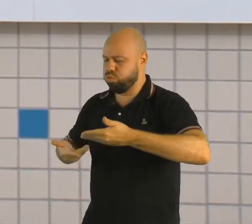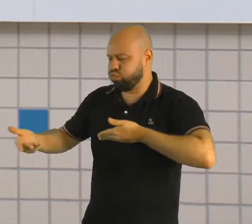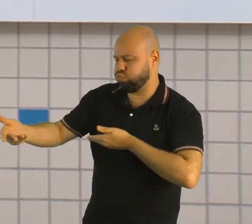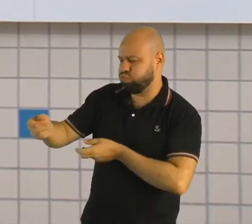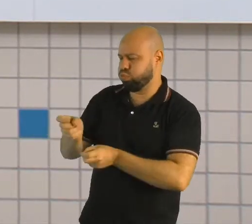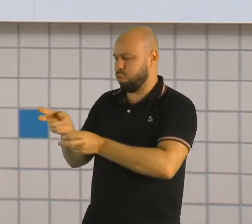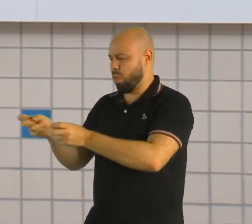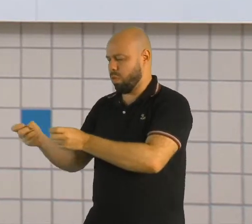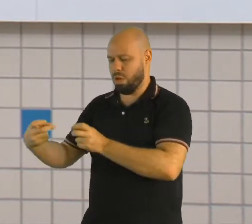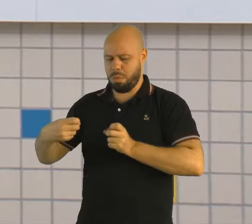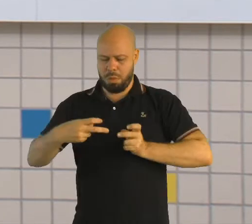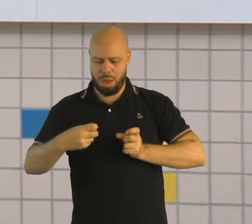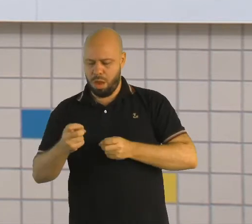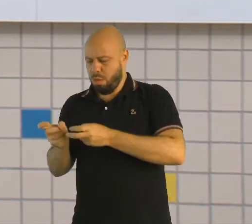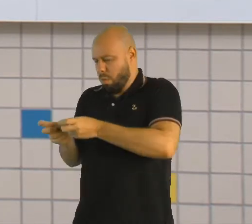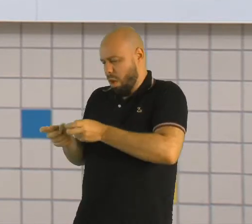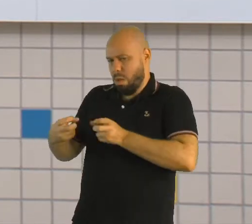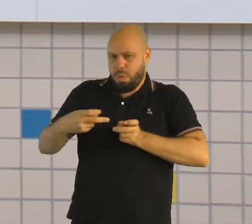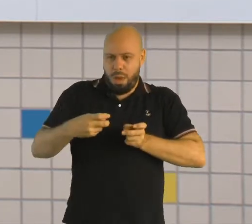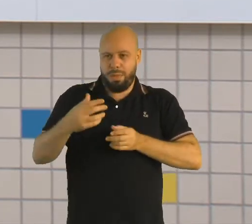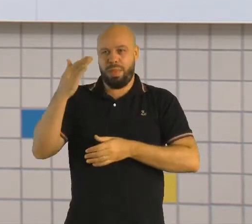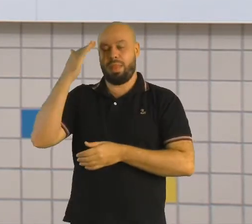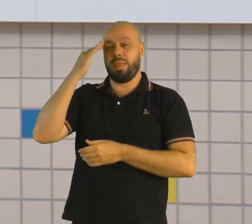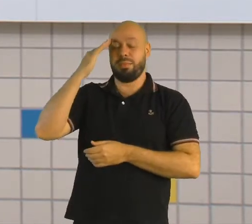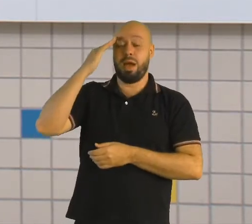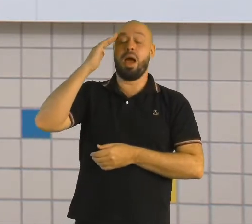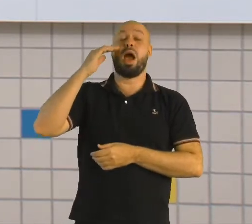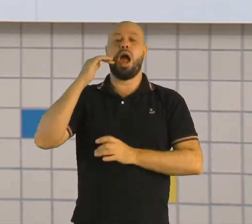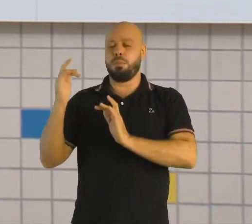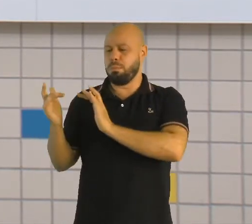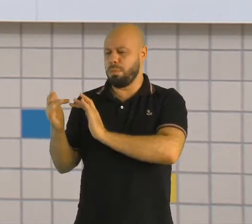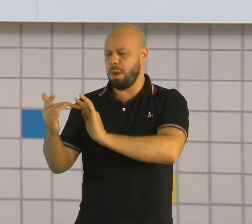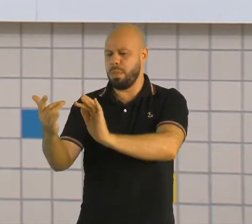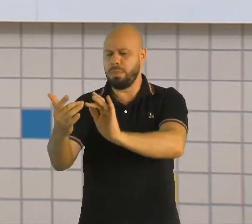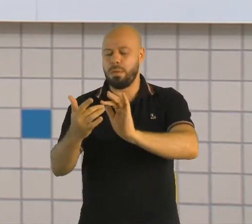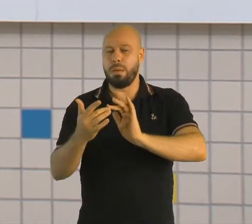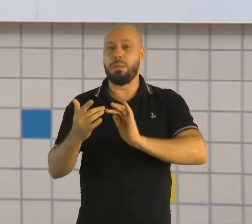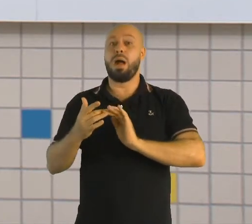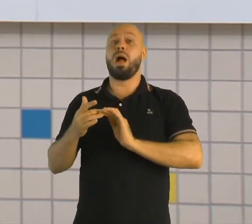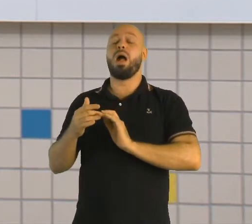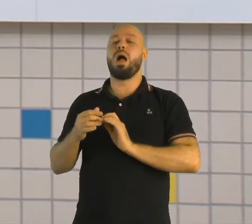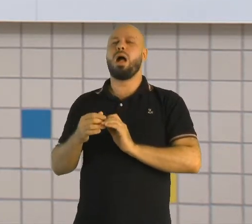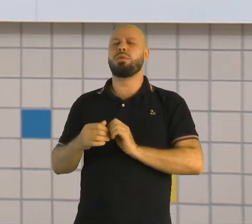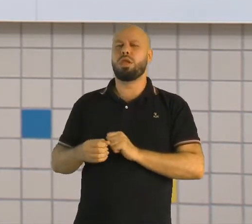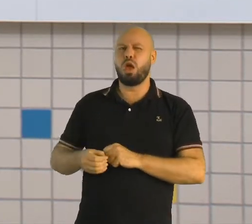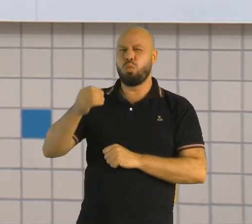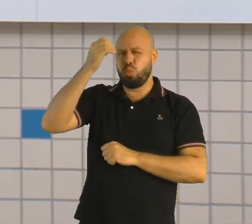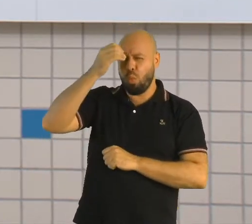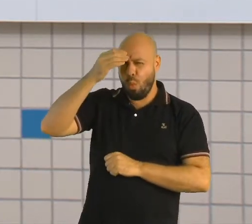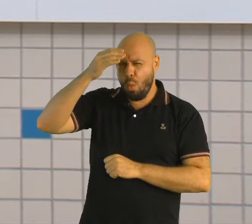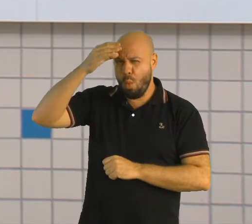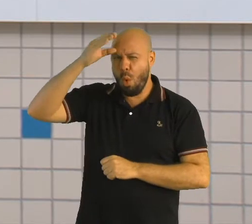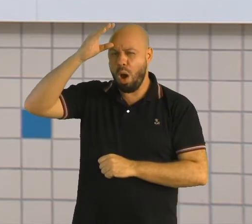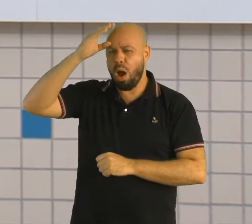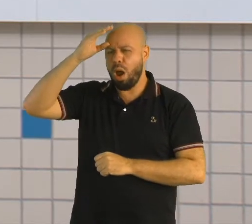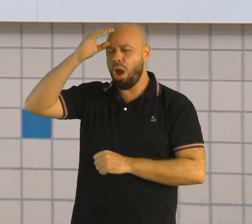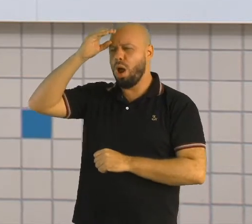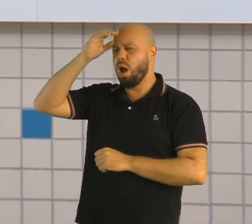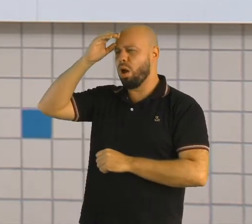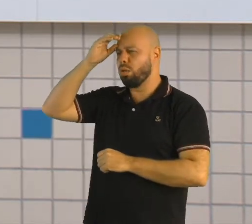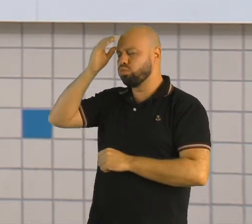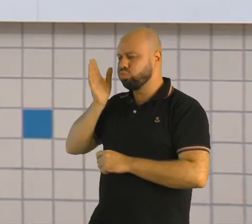outras localidades. Quando pessoas têm contato com outras pessoas, elas transmitem conhecimentos mútuos, um aprendendo com o